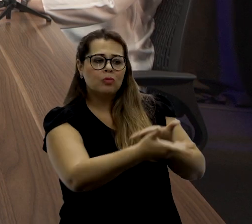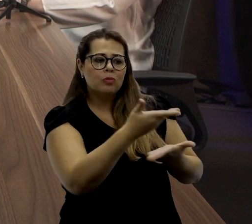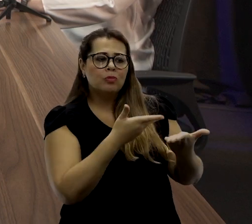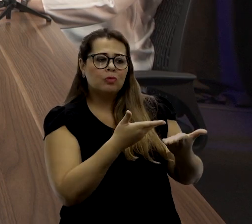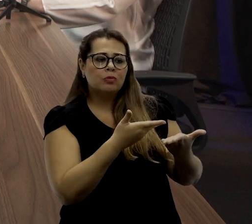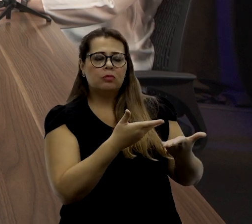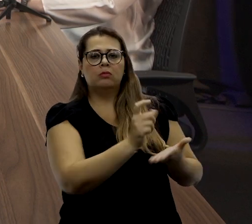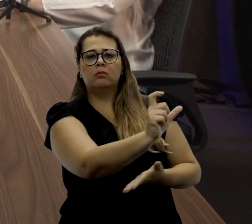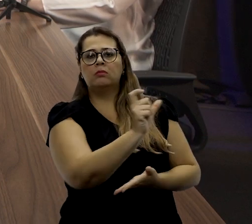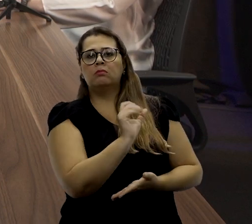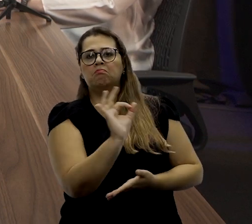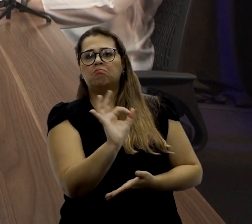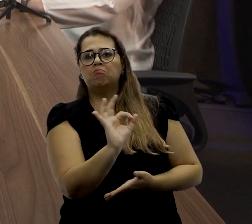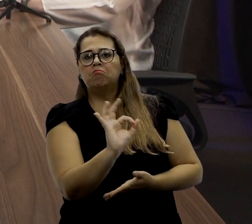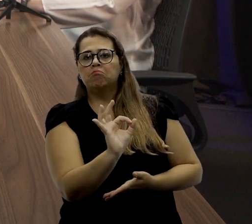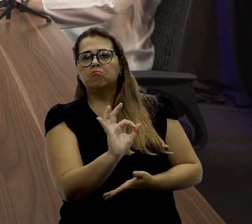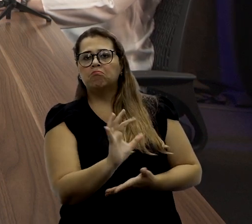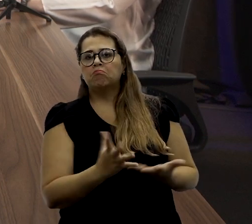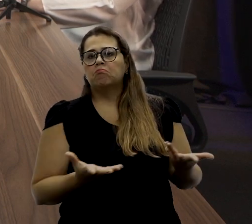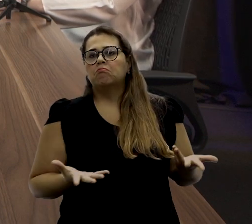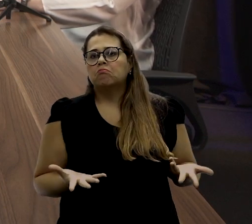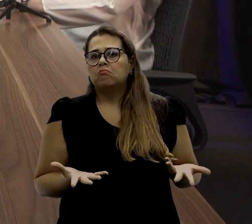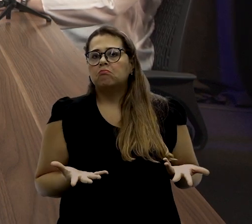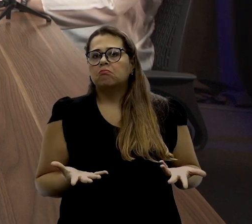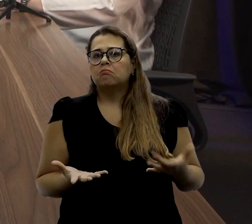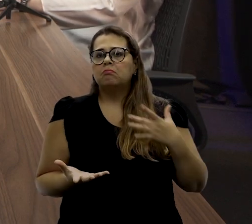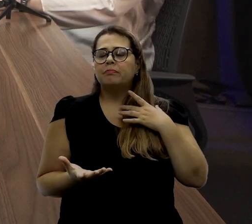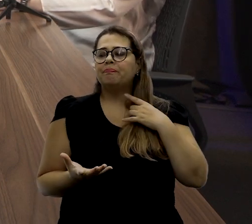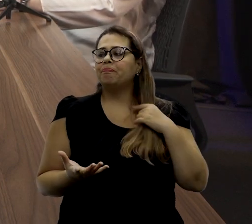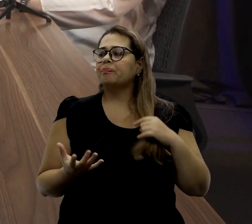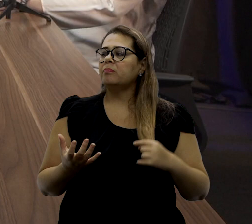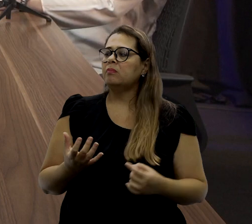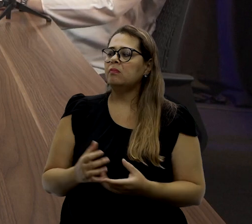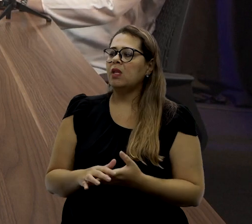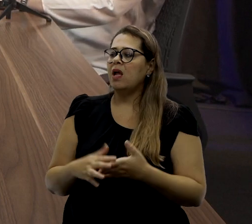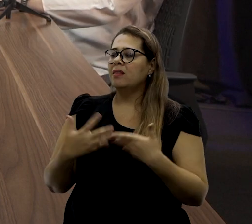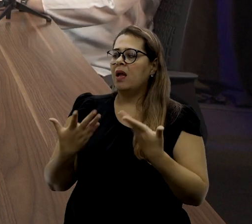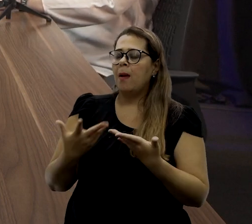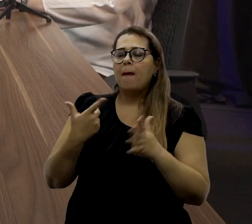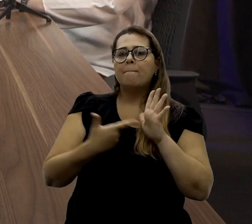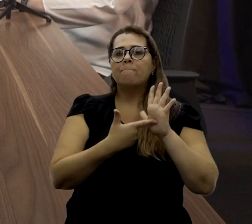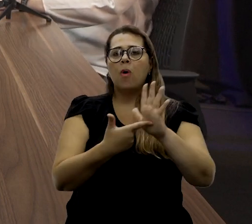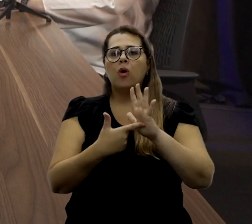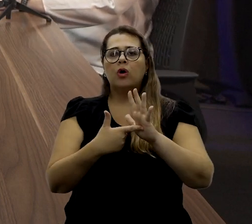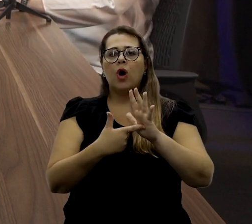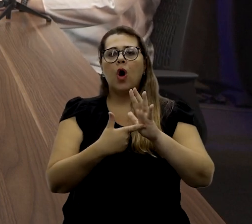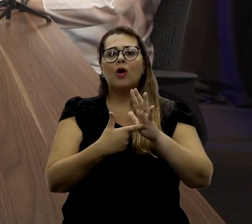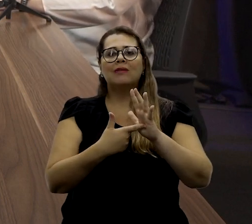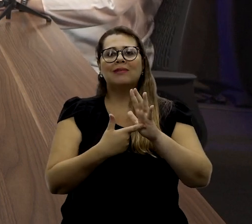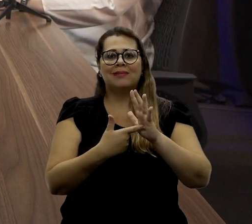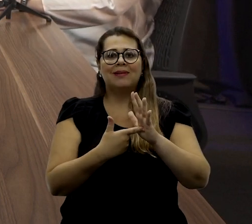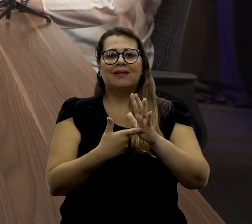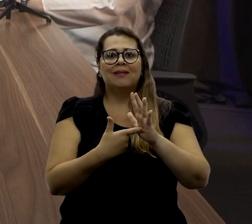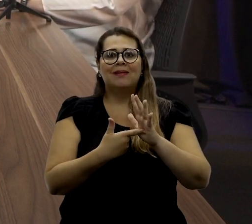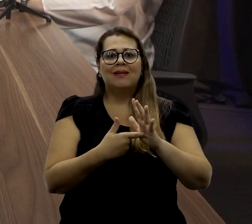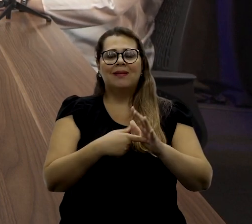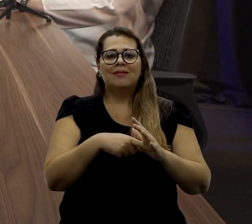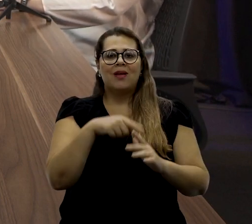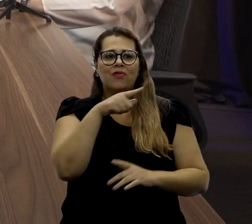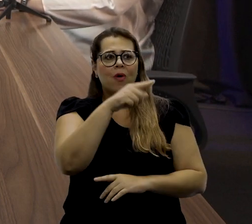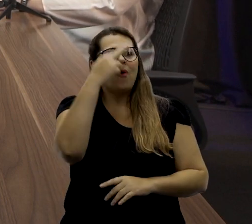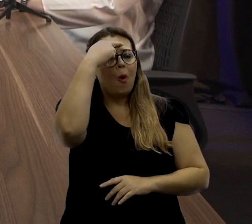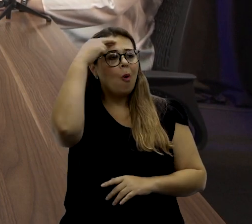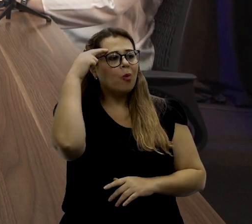toda a diferença, né? Oi, né? A questão do livro, né, Ronilson? Você tem uma história disso, né? Eu faço questão